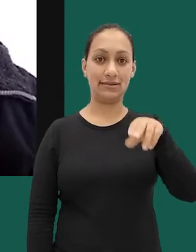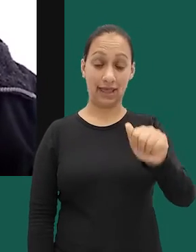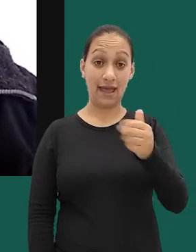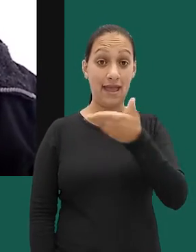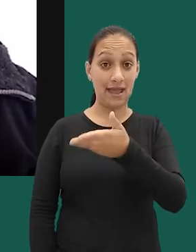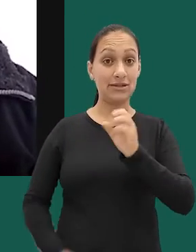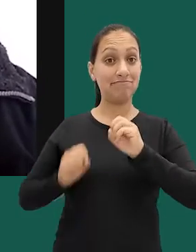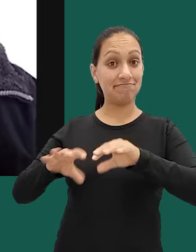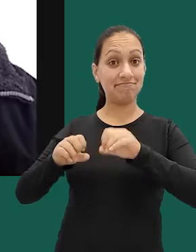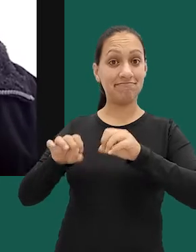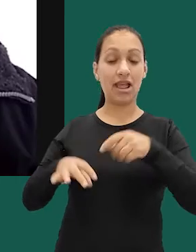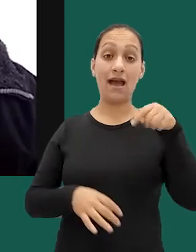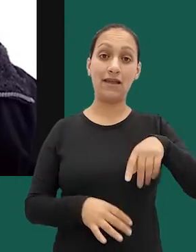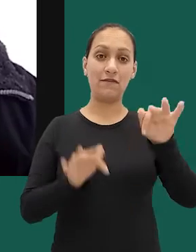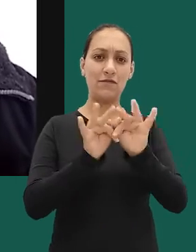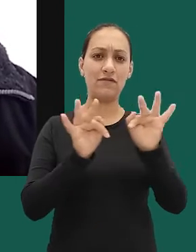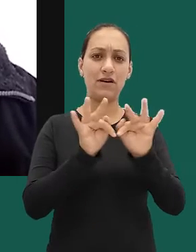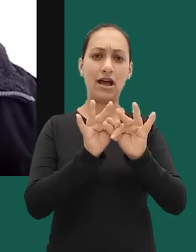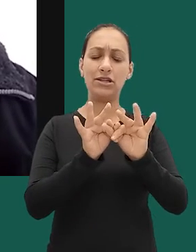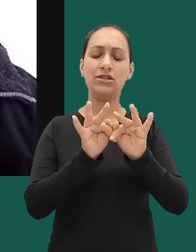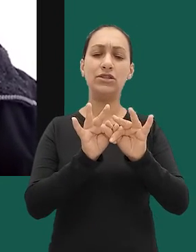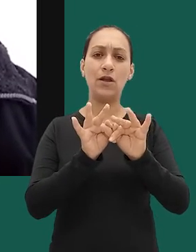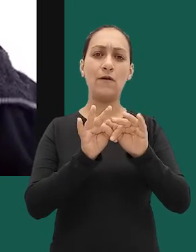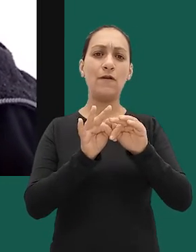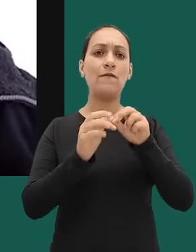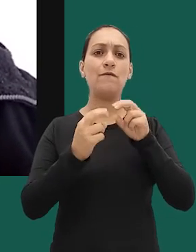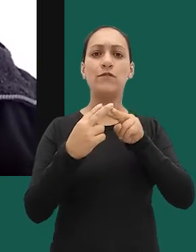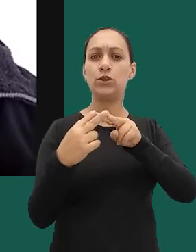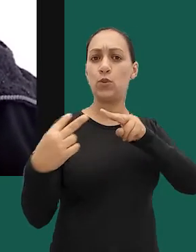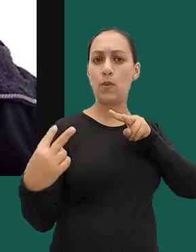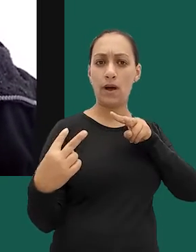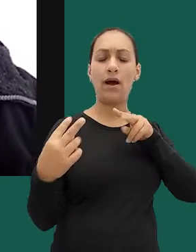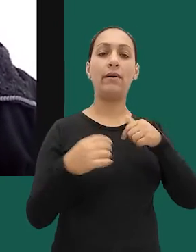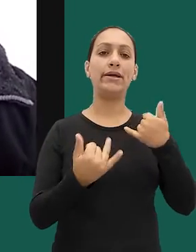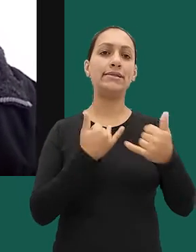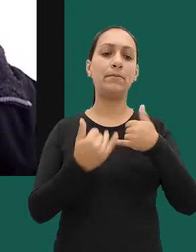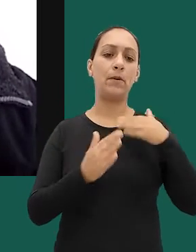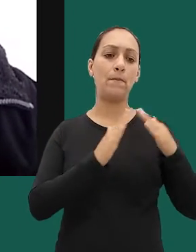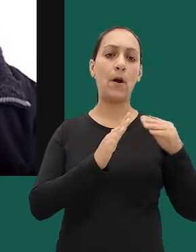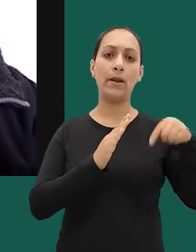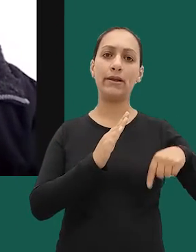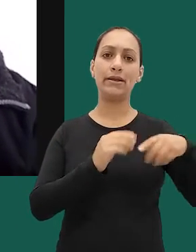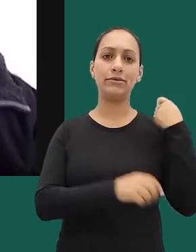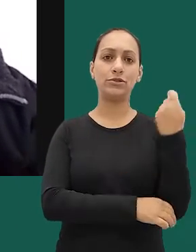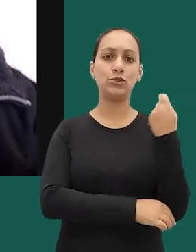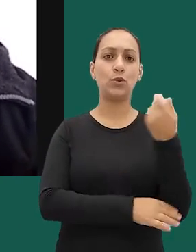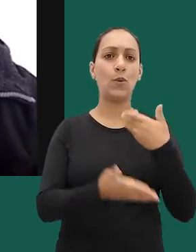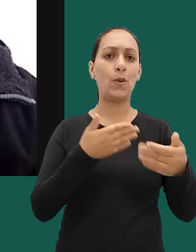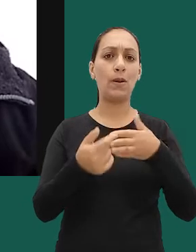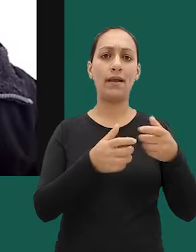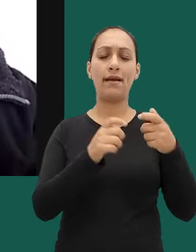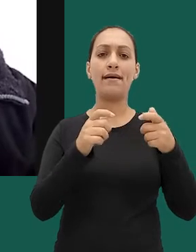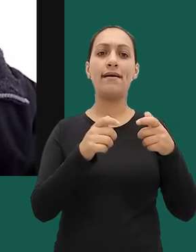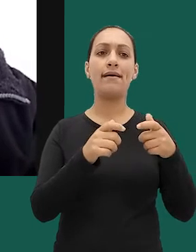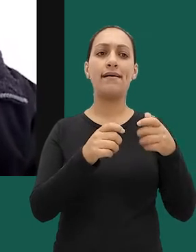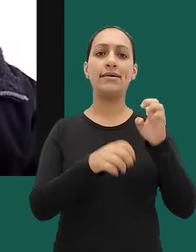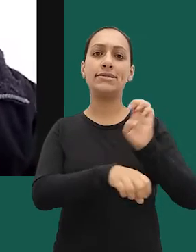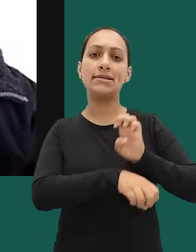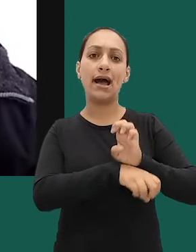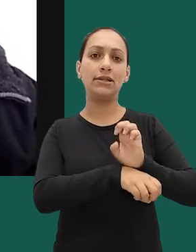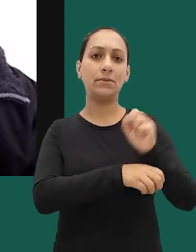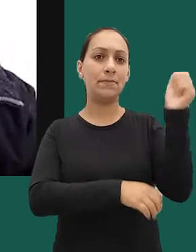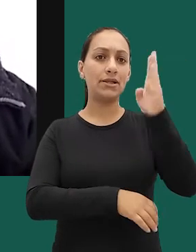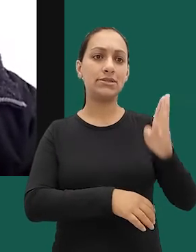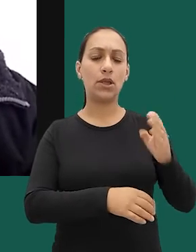aqui na Fevale mesmo, tudo de forma virtual. Então, eu moro aqui no Rio Grande do Sul, moro em qualquer estado do Brasil ou até do mundo que